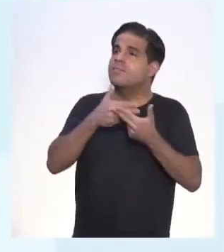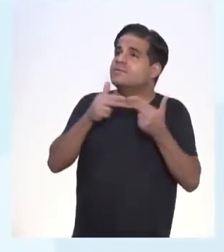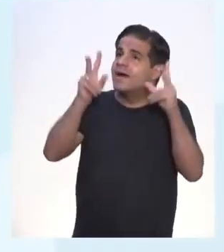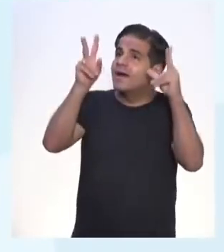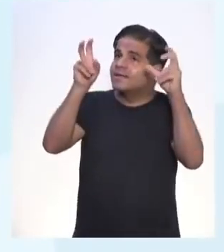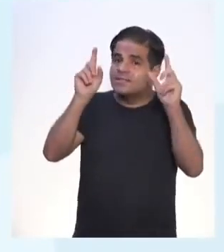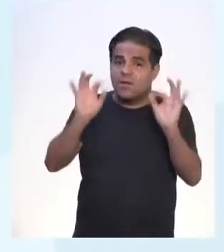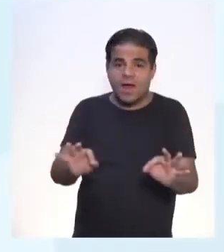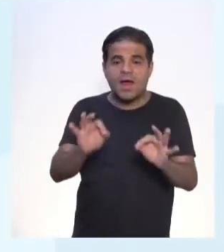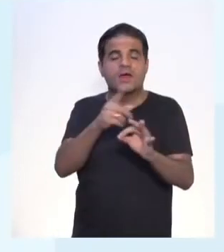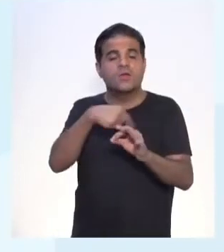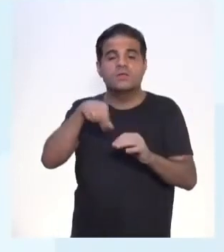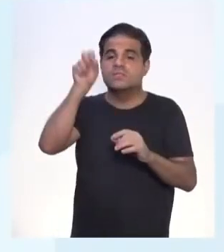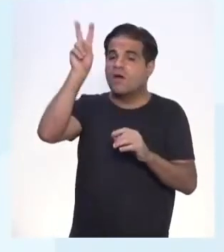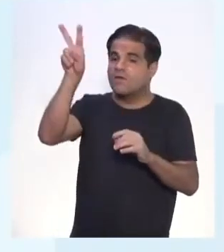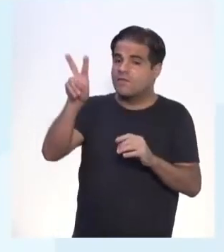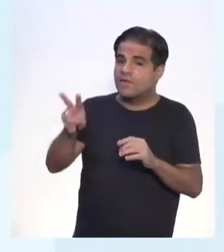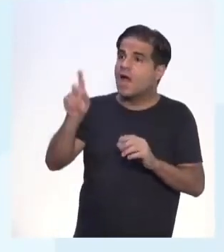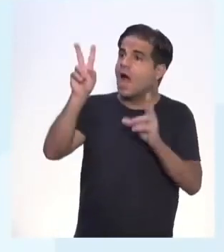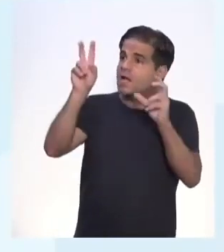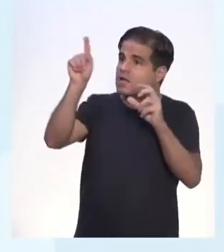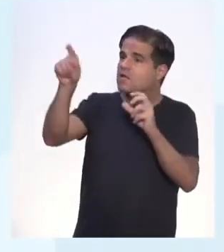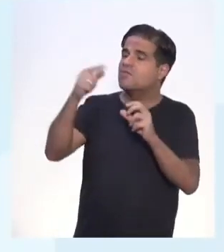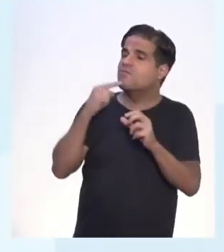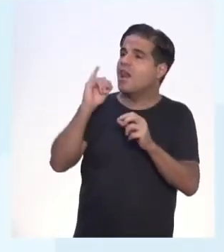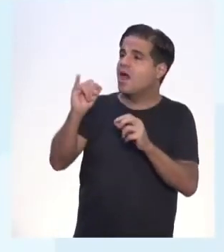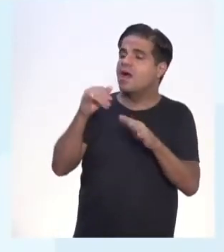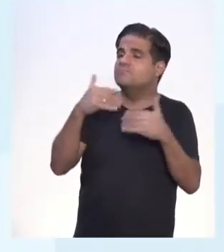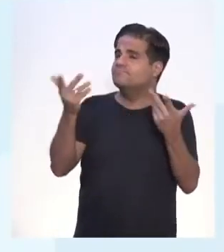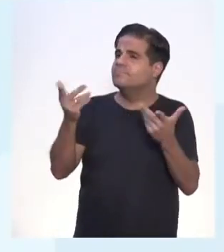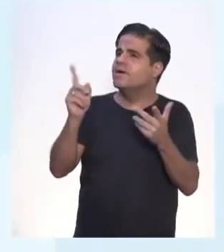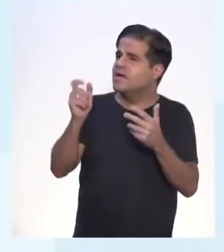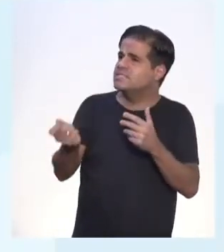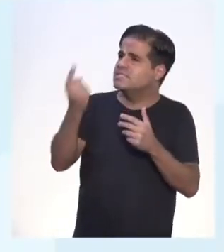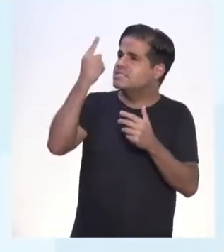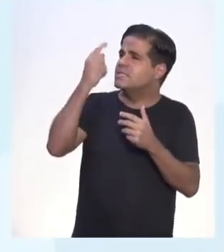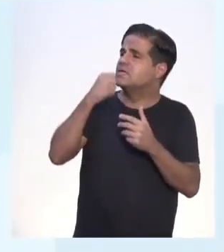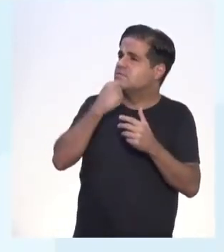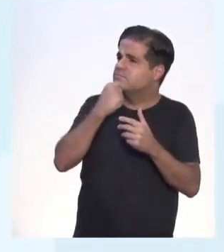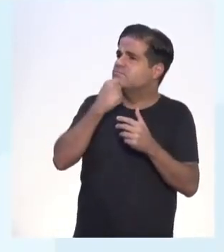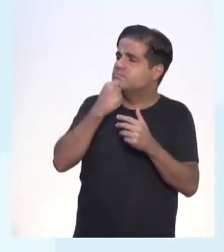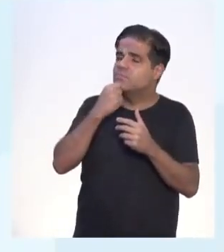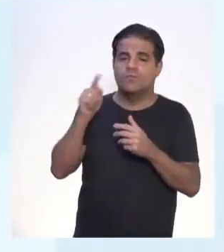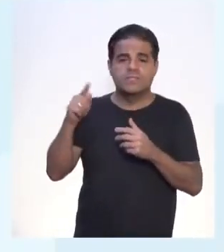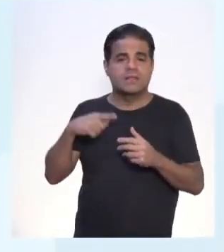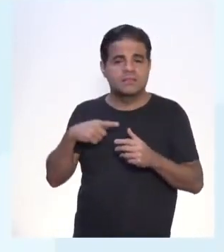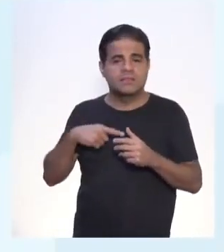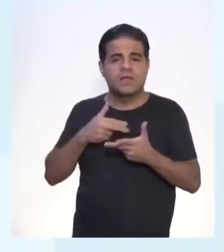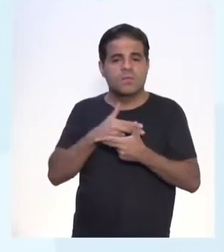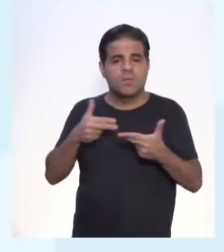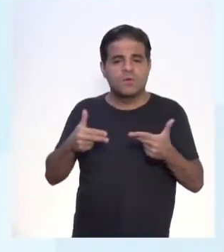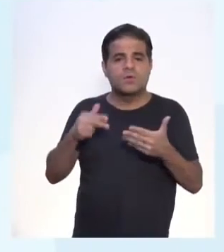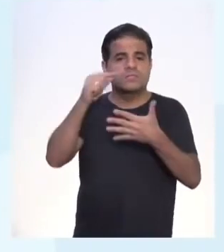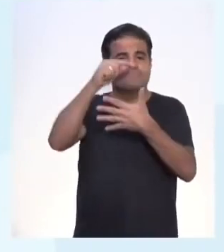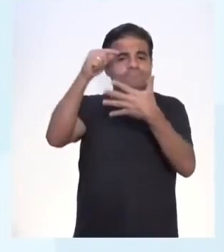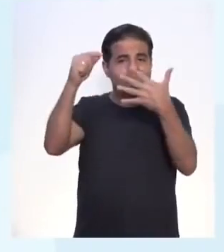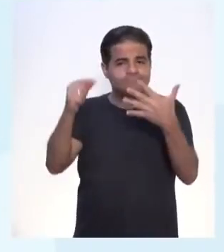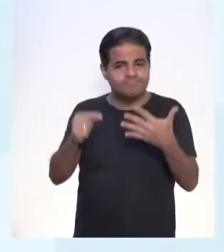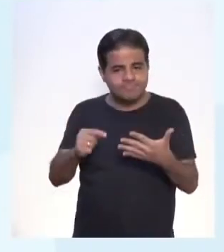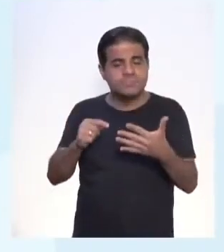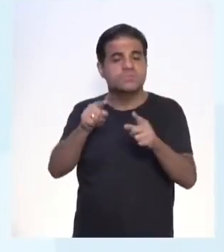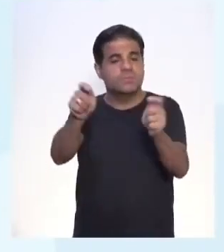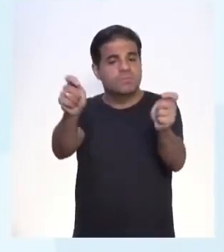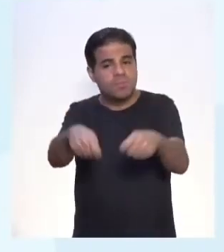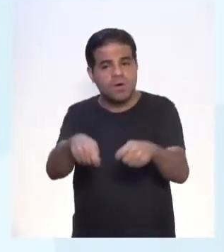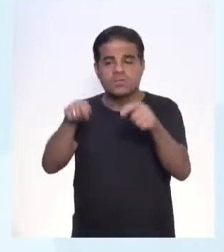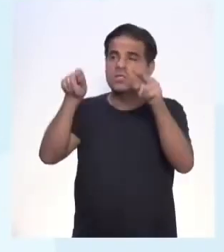questão é a gente olhar aquilo e falar, bom, é estranho. Né? Você tem aí algumas opções. Você